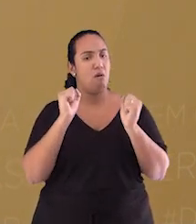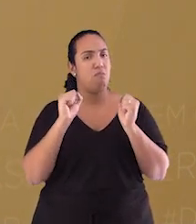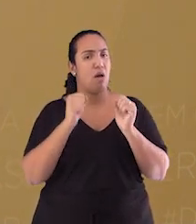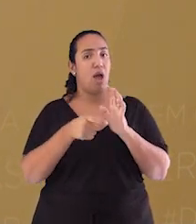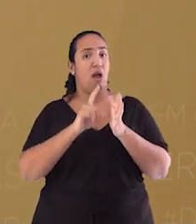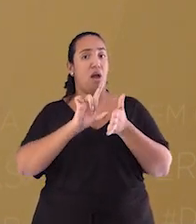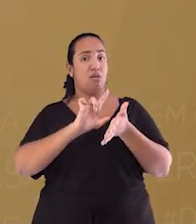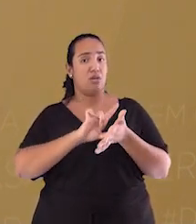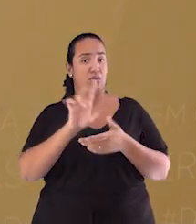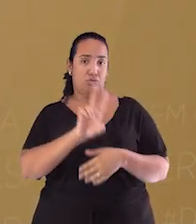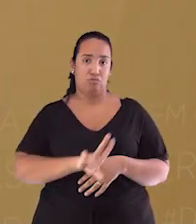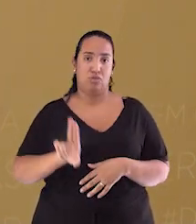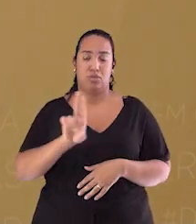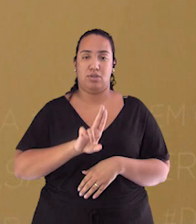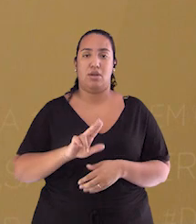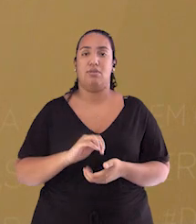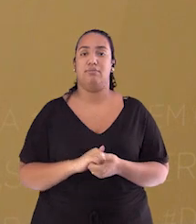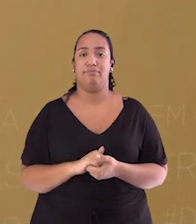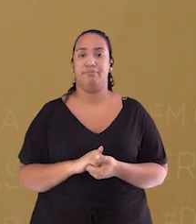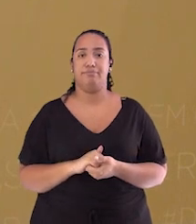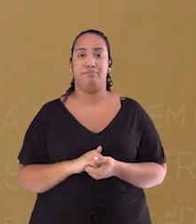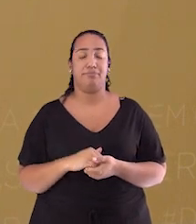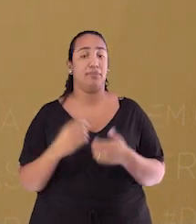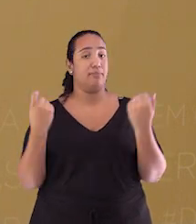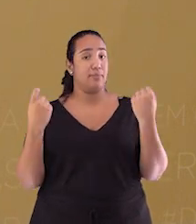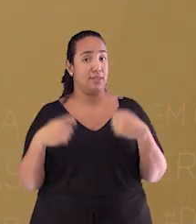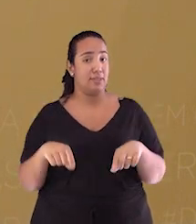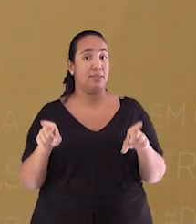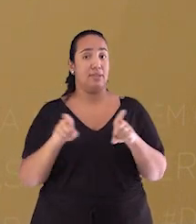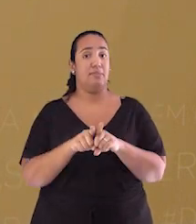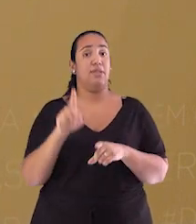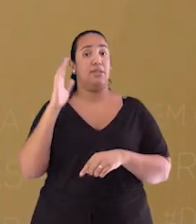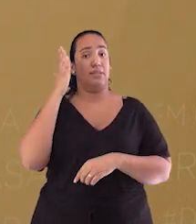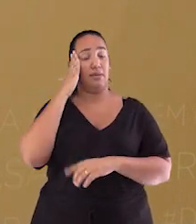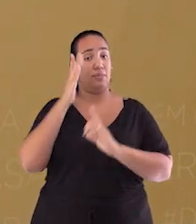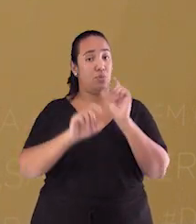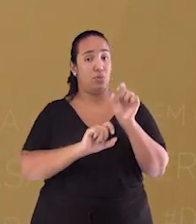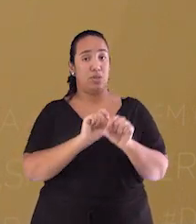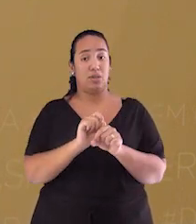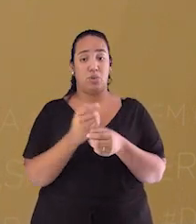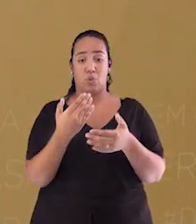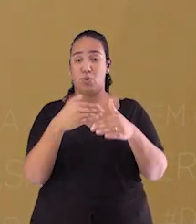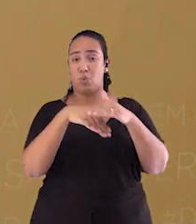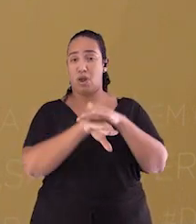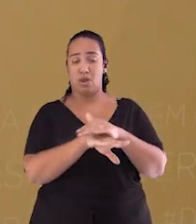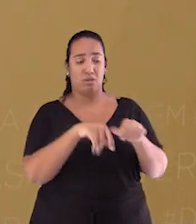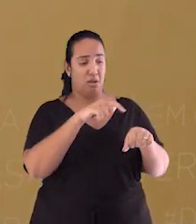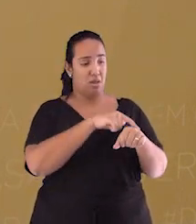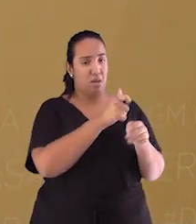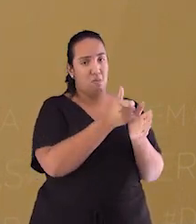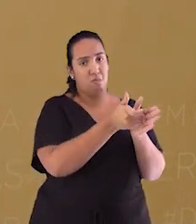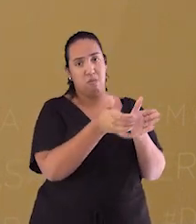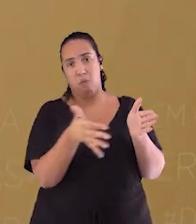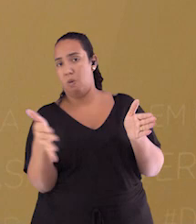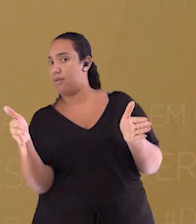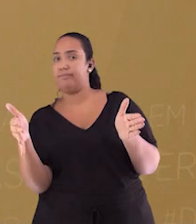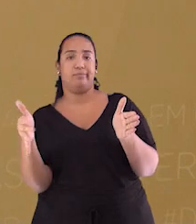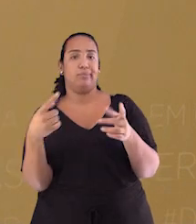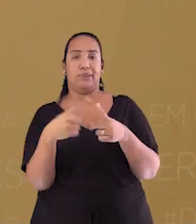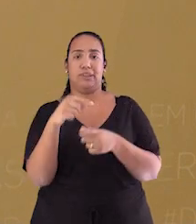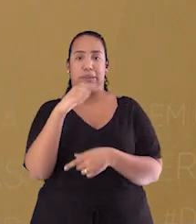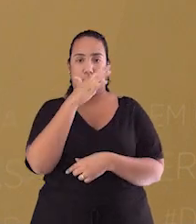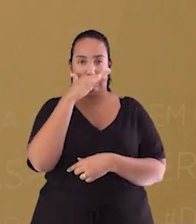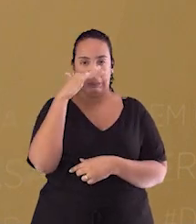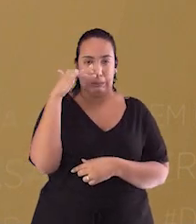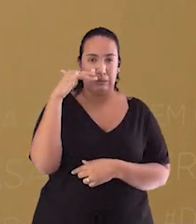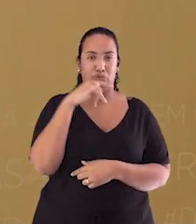ser utilizado. É importante também que você não armazene o produto durante longos períodos, devido ao cheiro